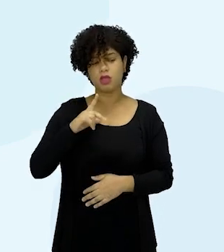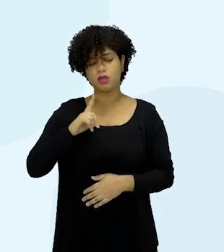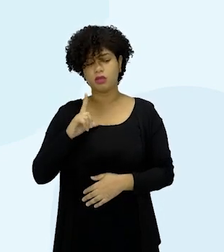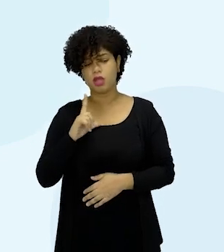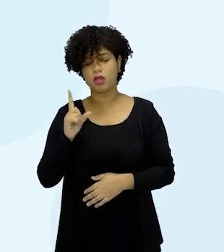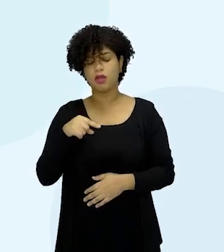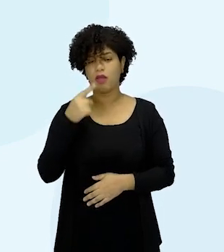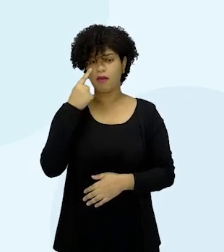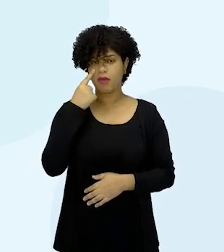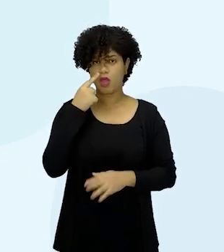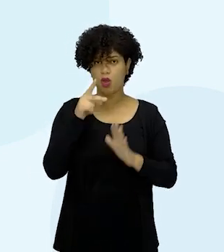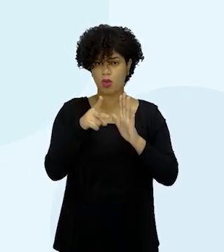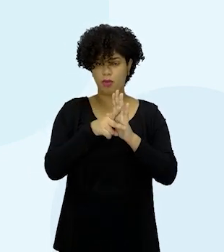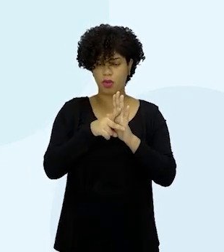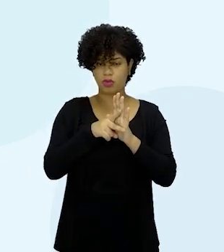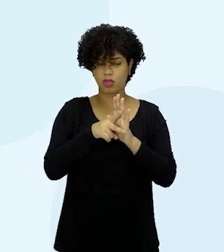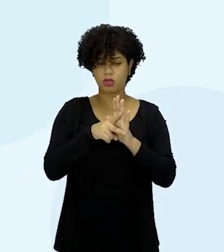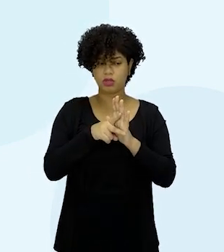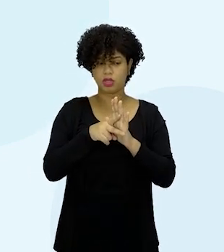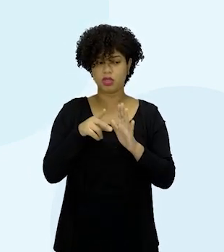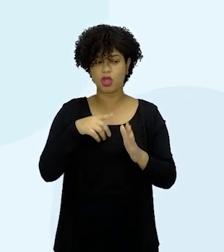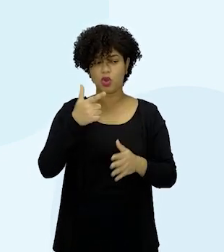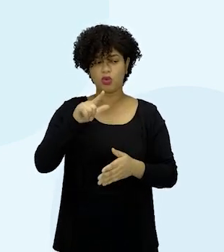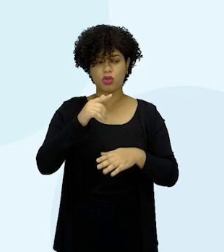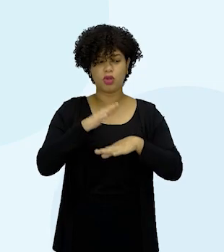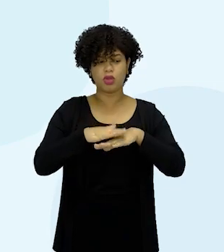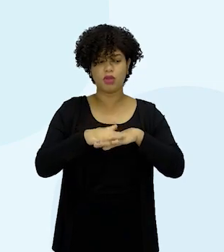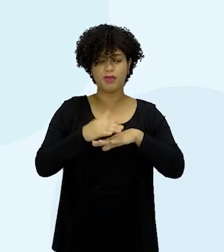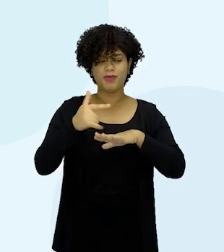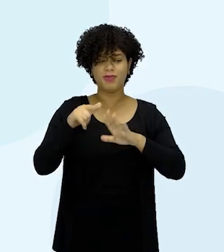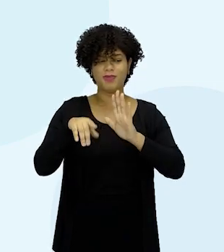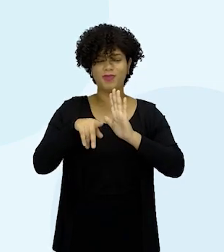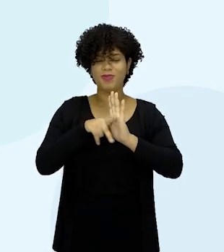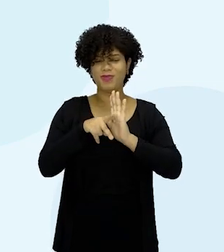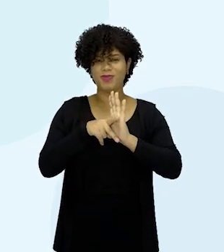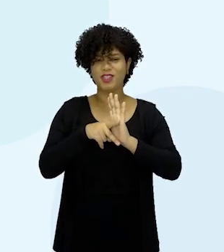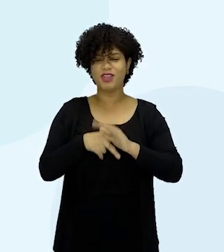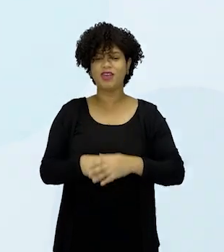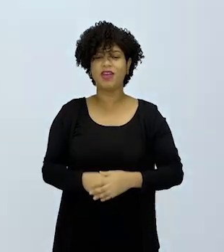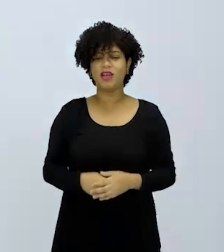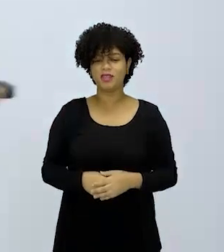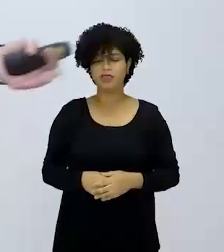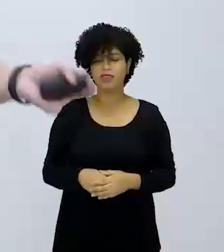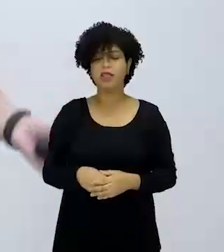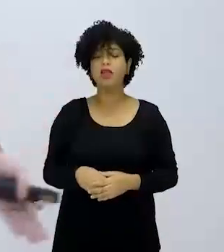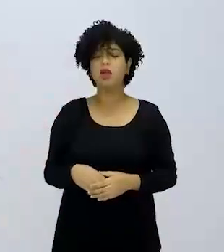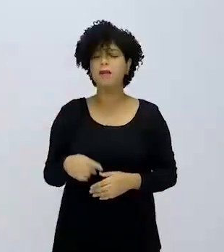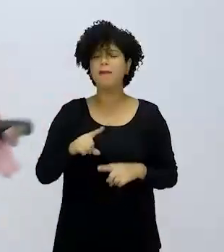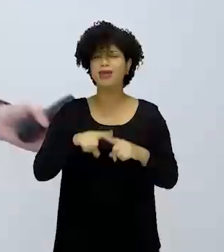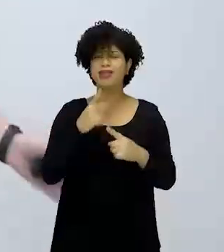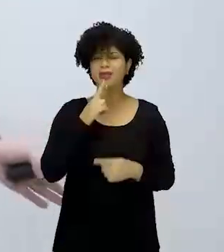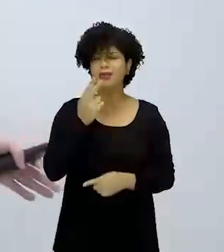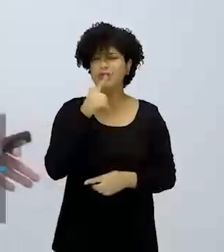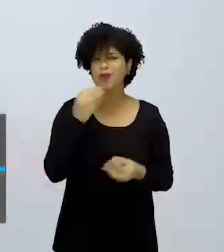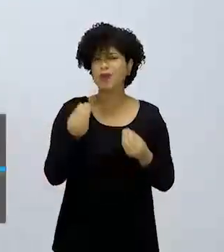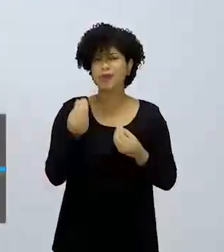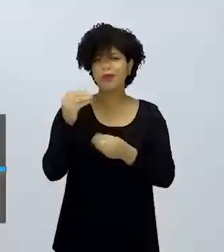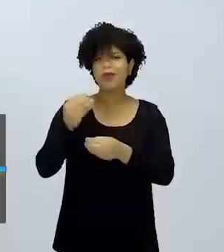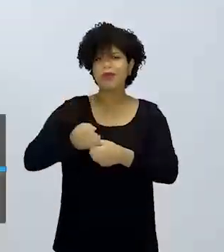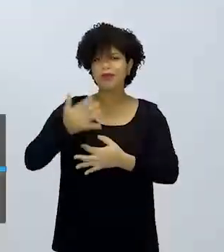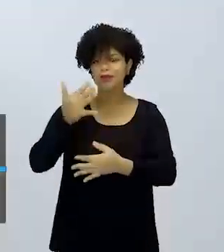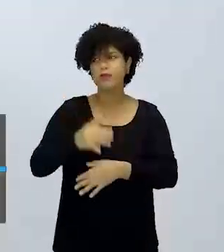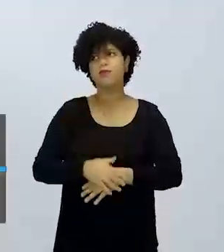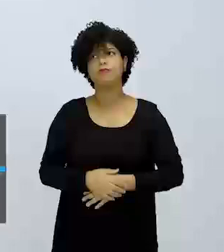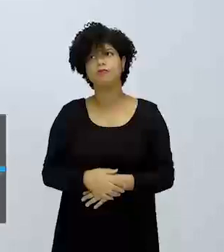vai fazer a setinha. Se tiver, faz a setinha. Se não tiver, não faz a setinha. Aí você fala, professora, mas como eu vou colocar essa resposta para você no chat? Você